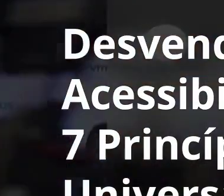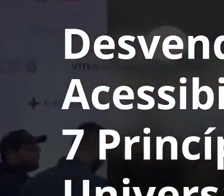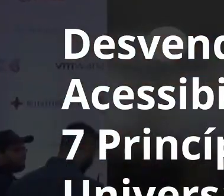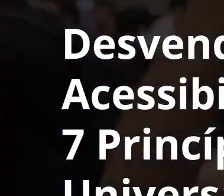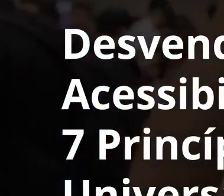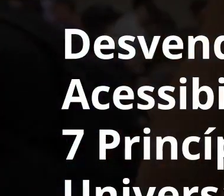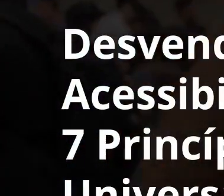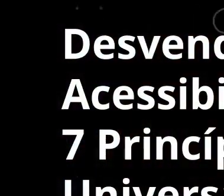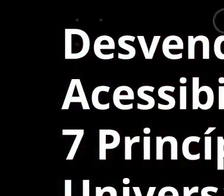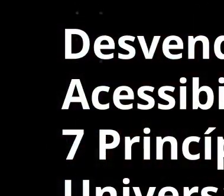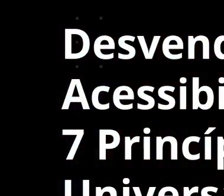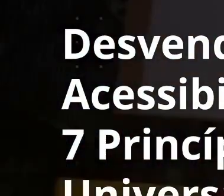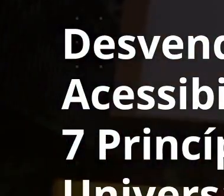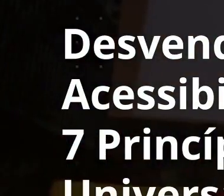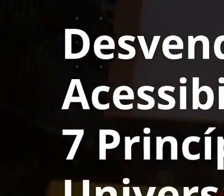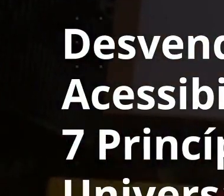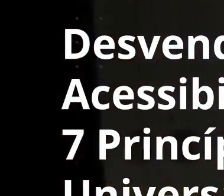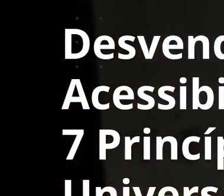com o Júlio,